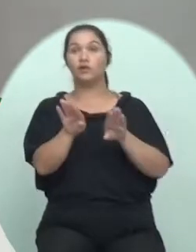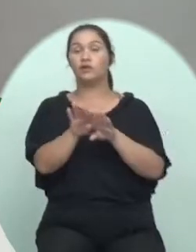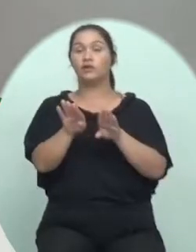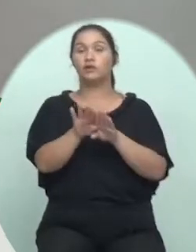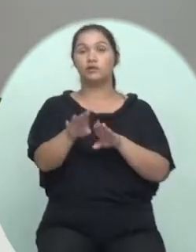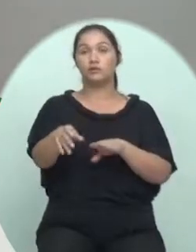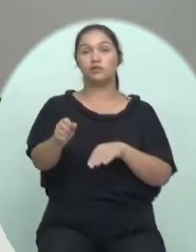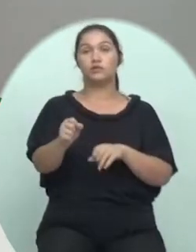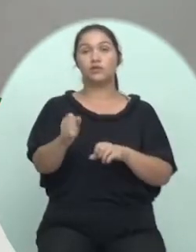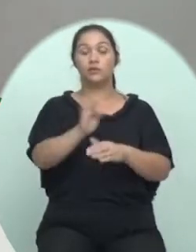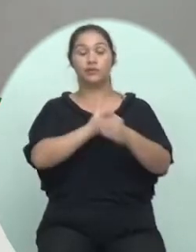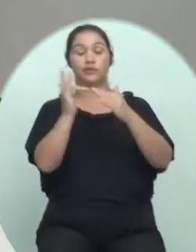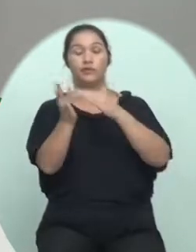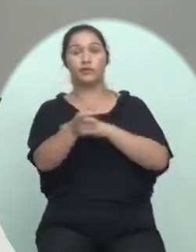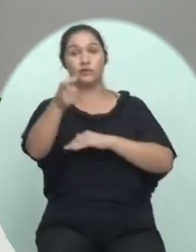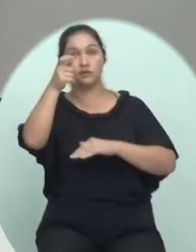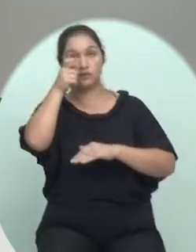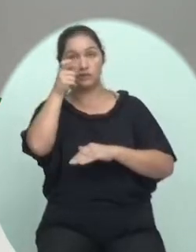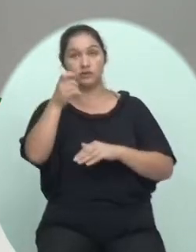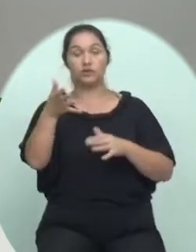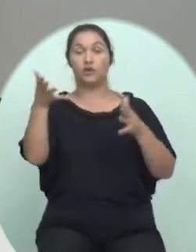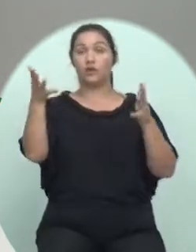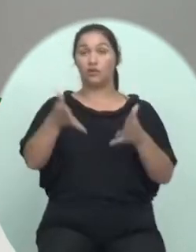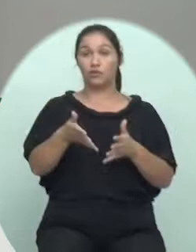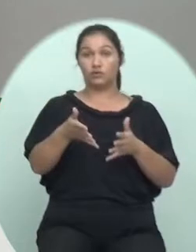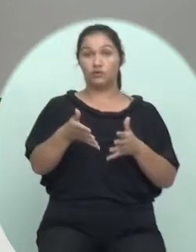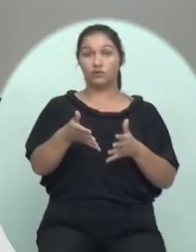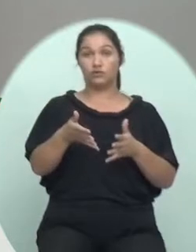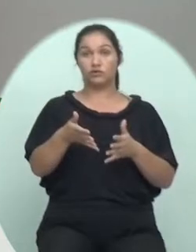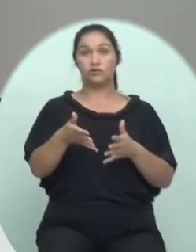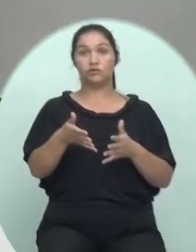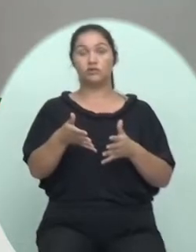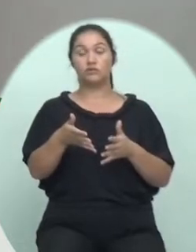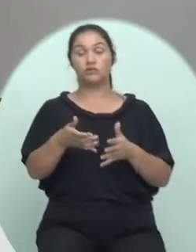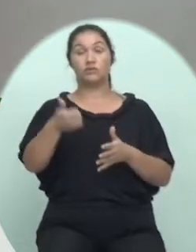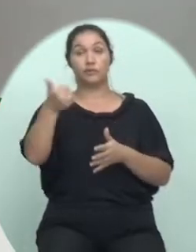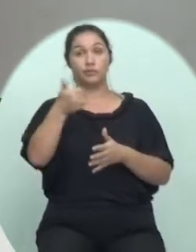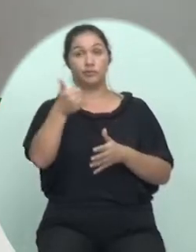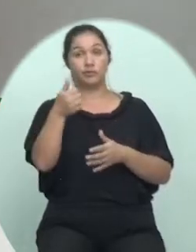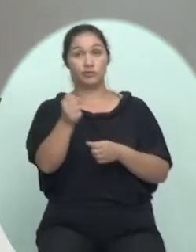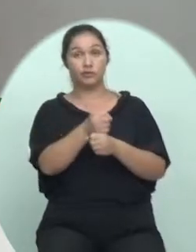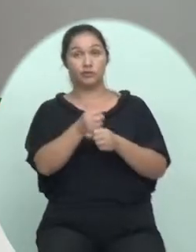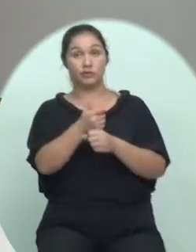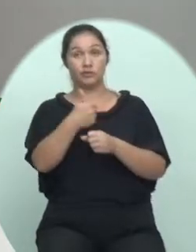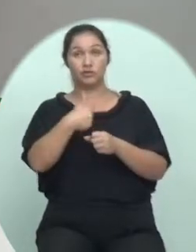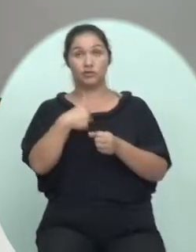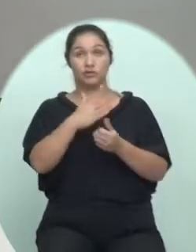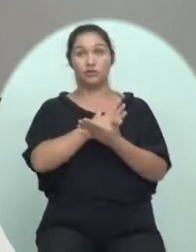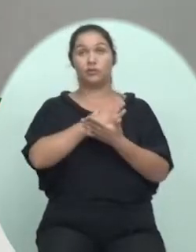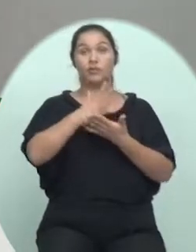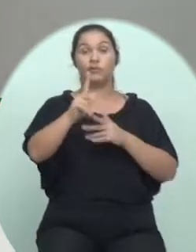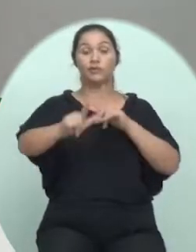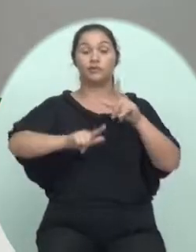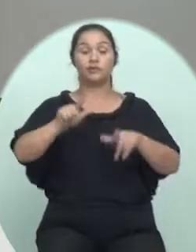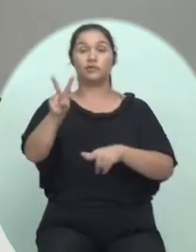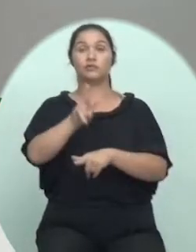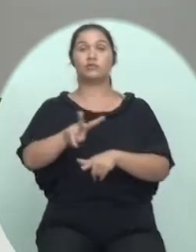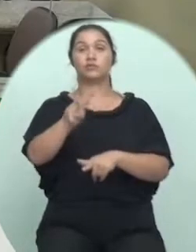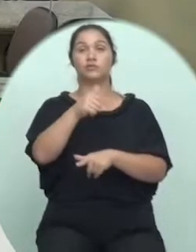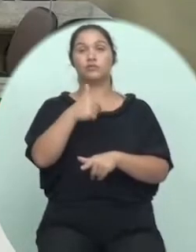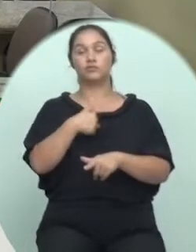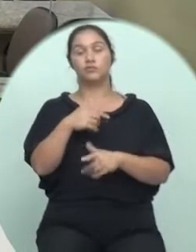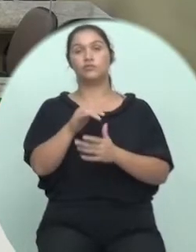mídias sociais. Esse é o primeiro ano que efetivamente inicio um ano nessa casa legislativa.